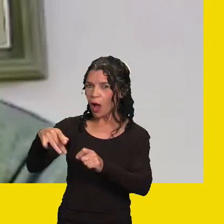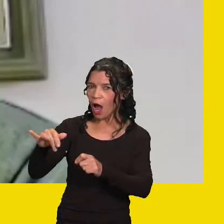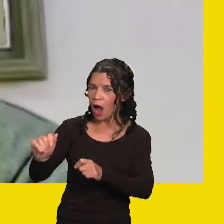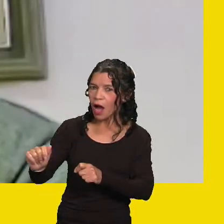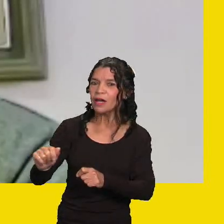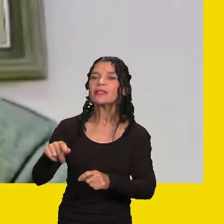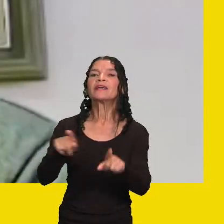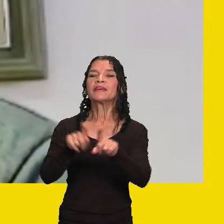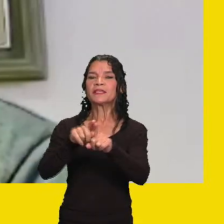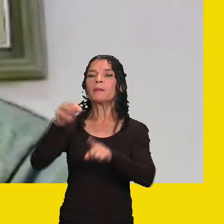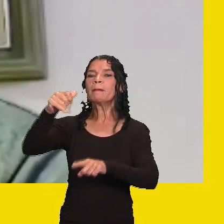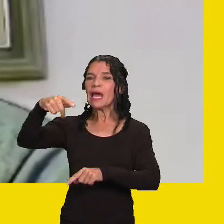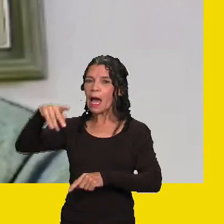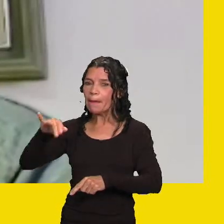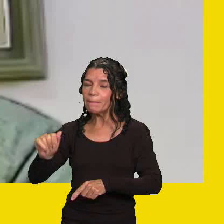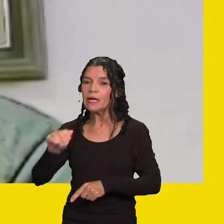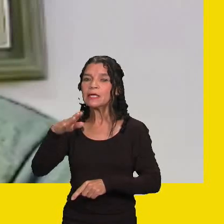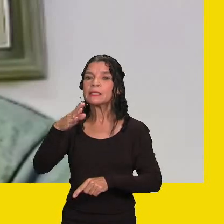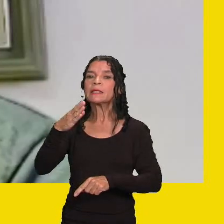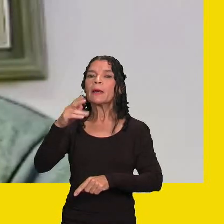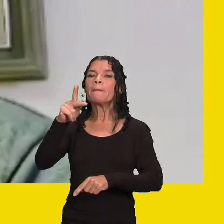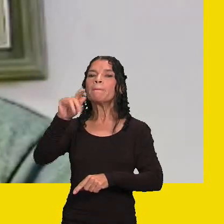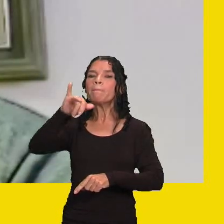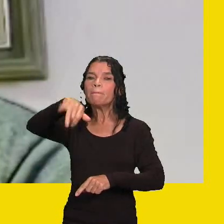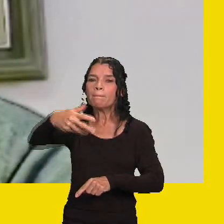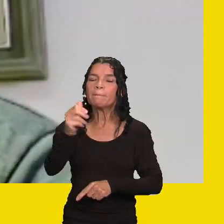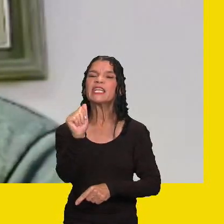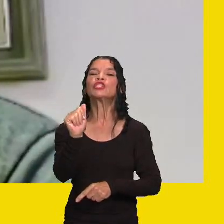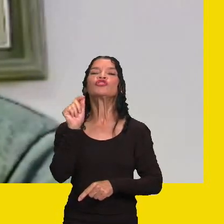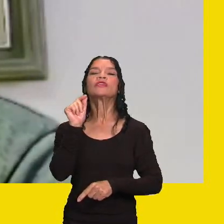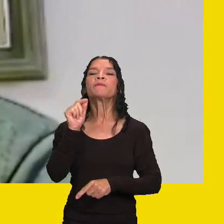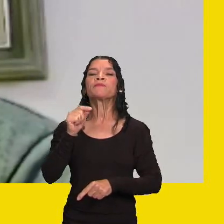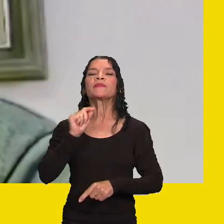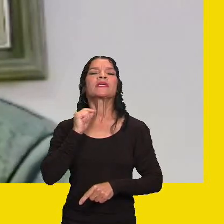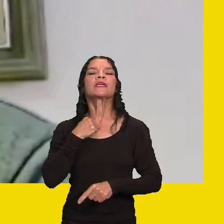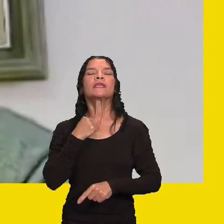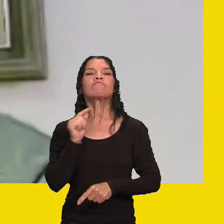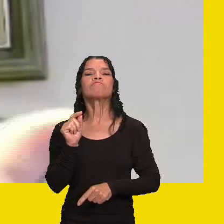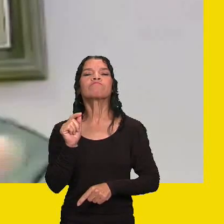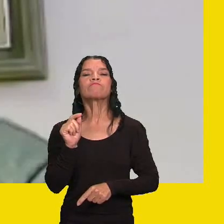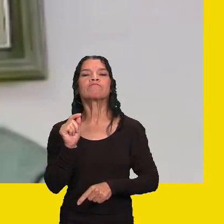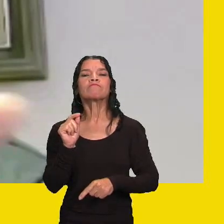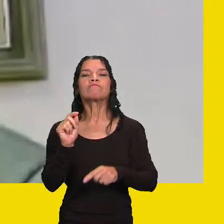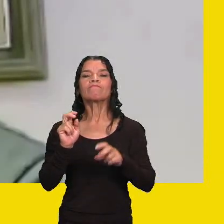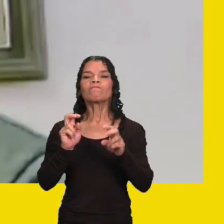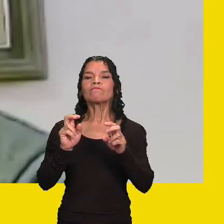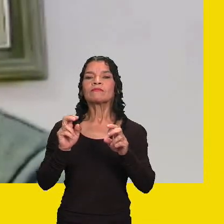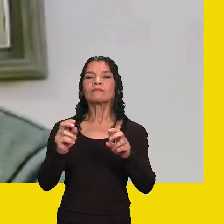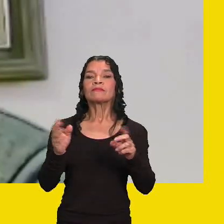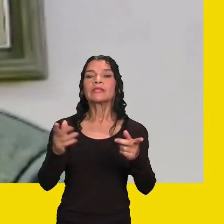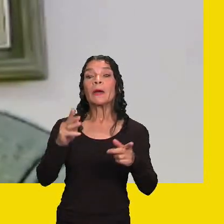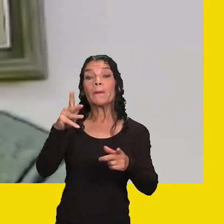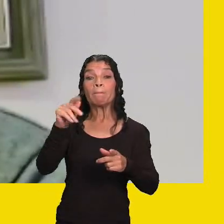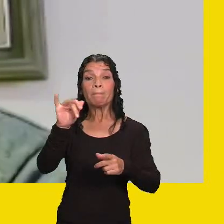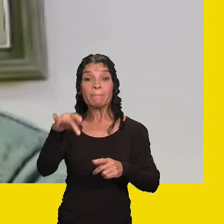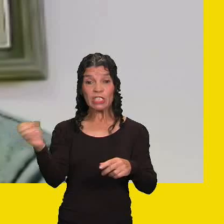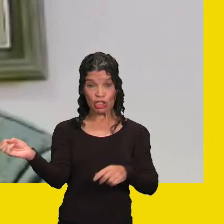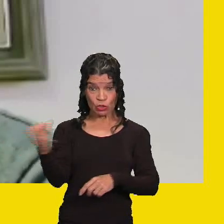é o caso da Amanda, no Treja, né, na qual a gente está, assim, é um peja novo,